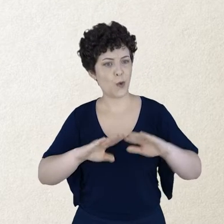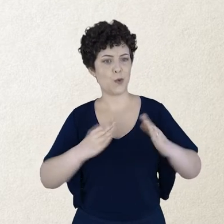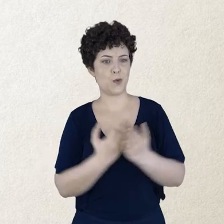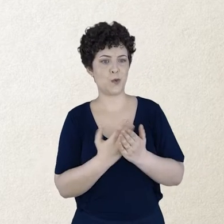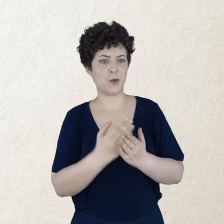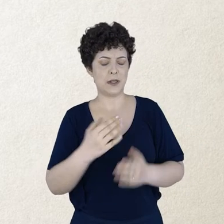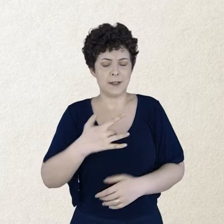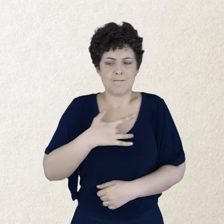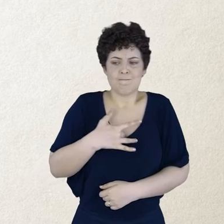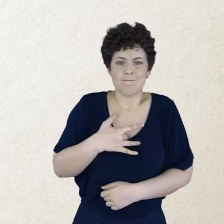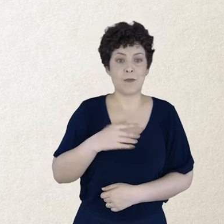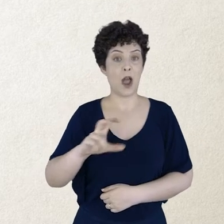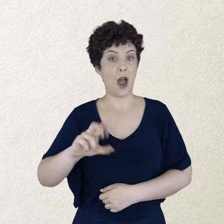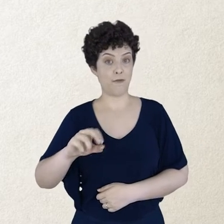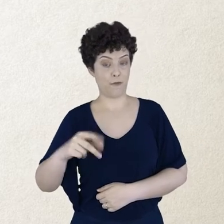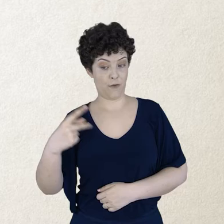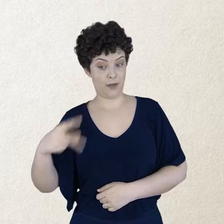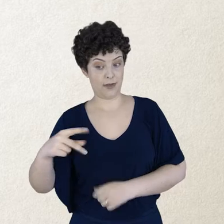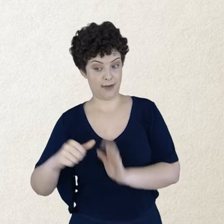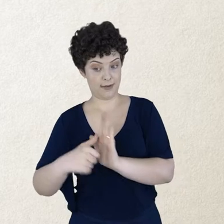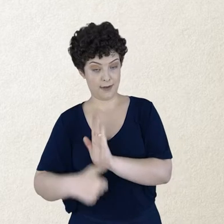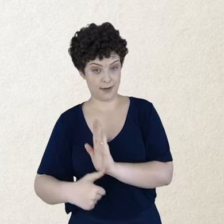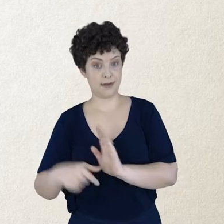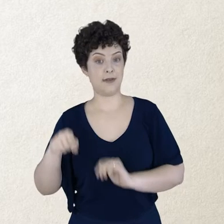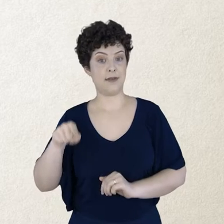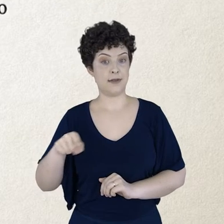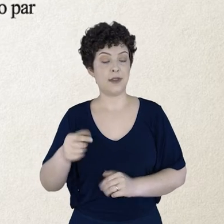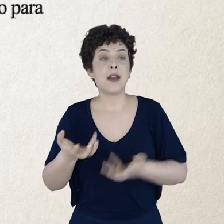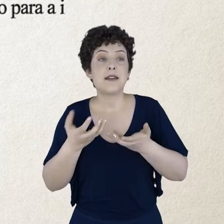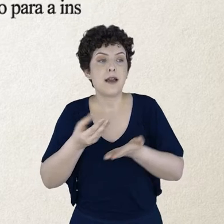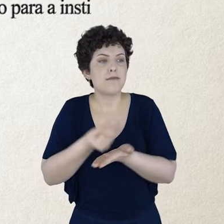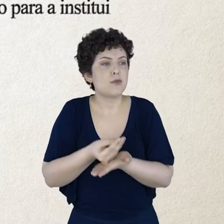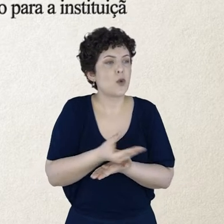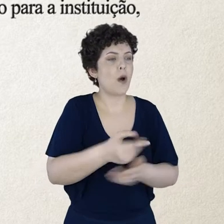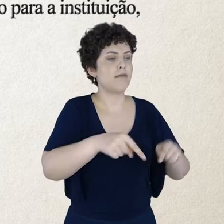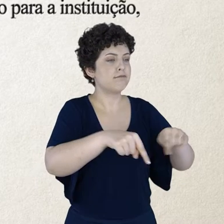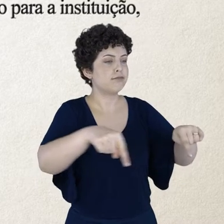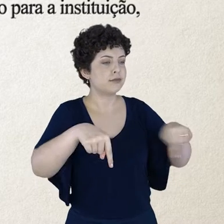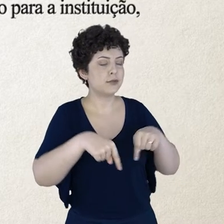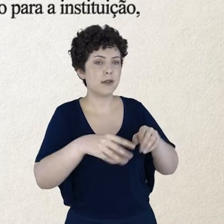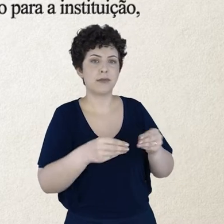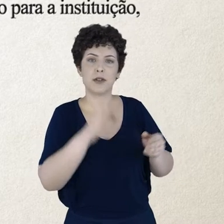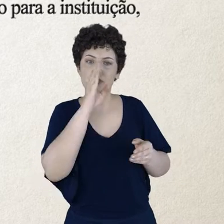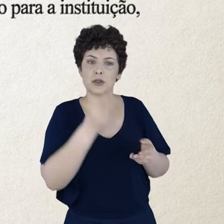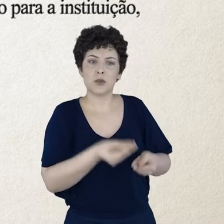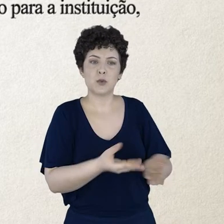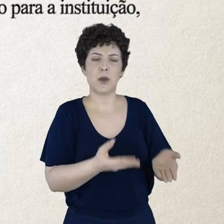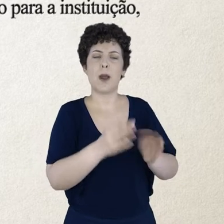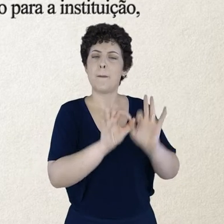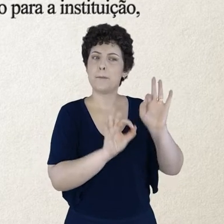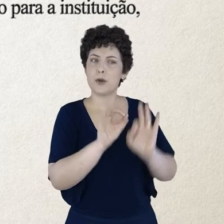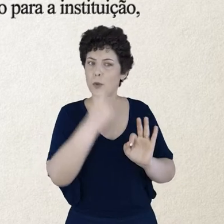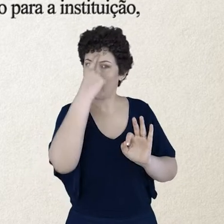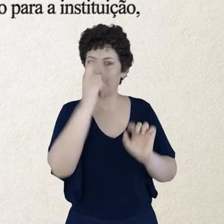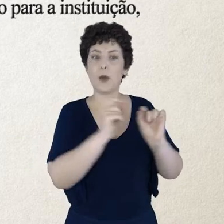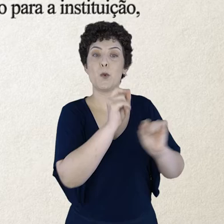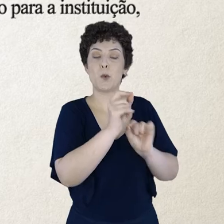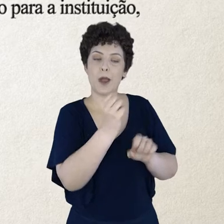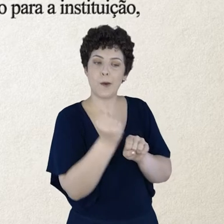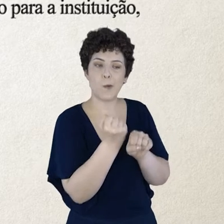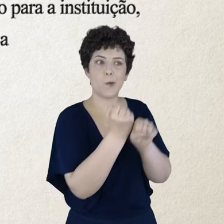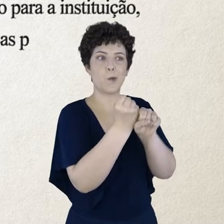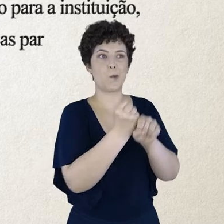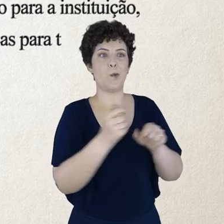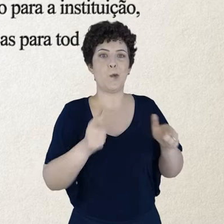conservatório. Posteriormente, tocado pela ação, o avô da criança haveria de doar um terreno para a instituição, cujo projeto inicial abarcava a construção